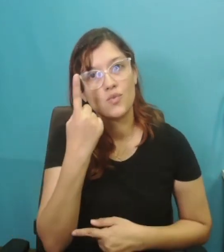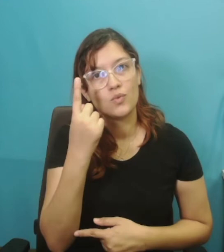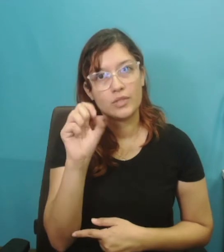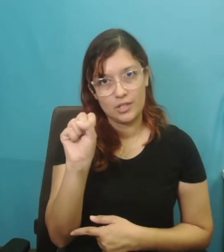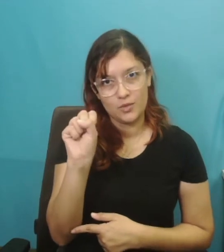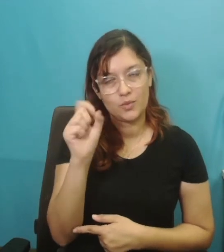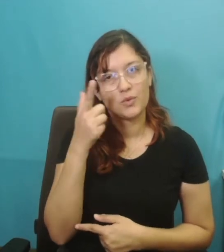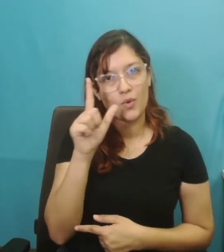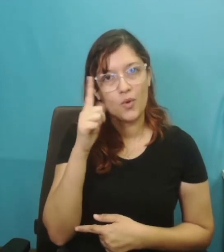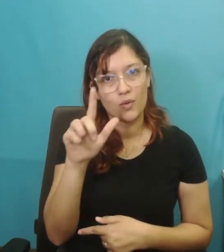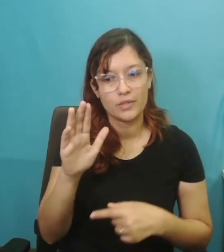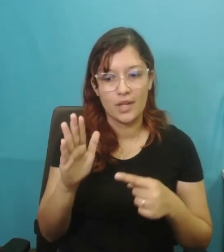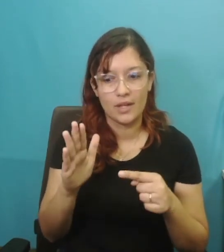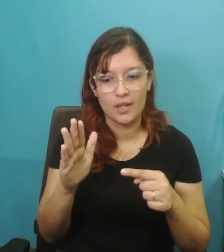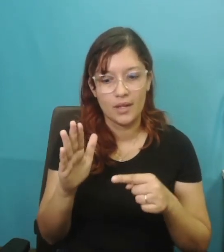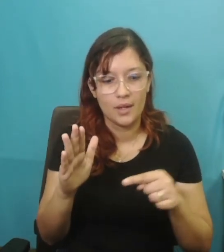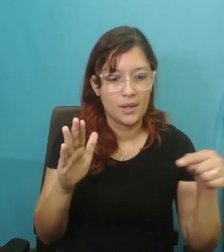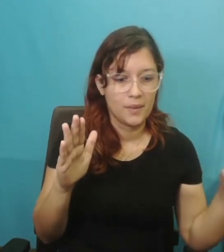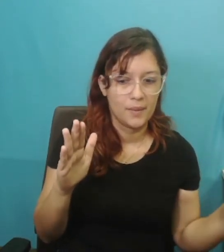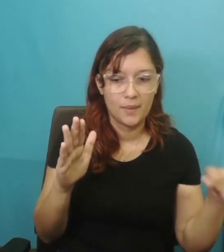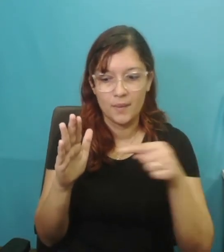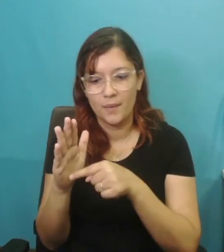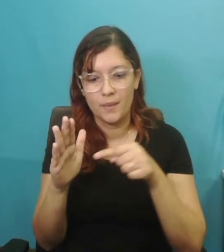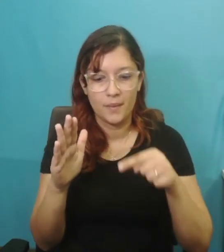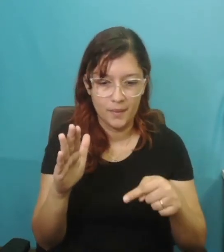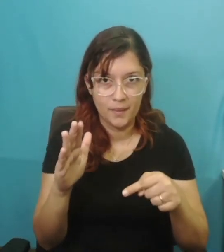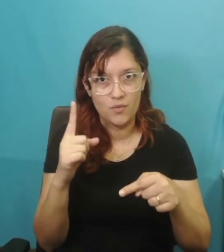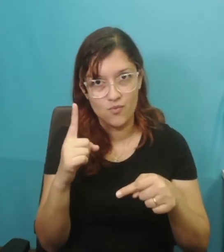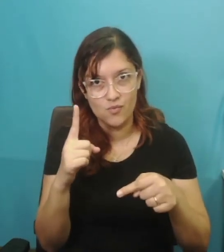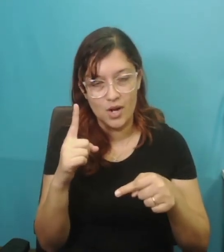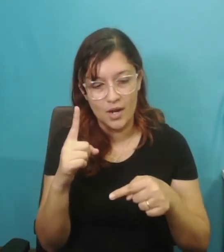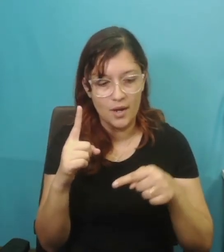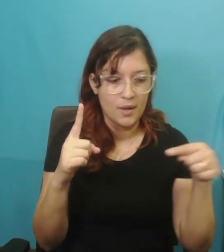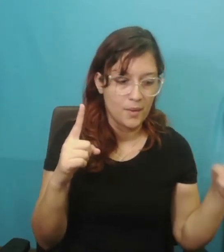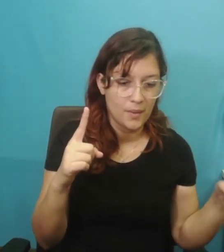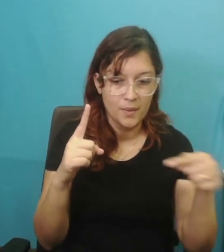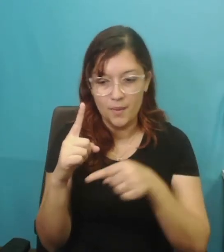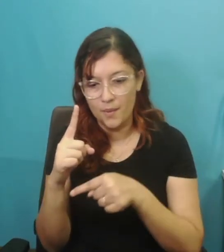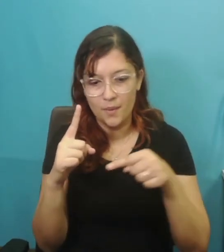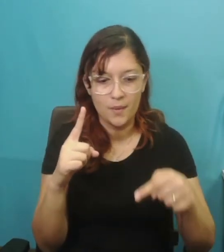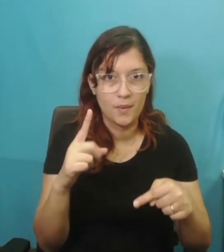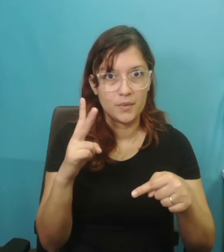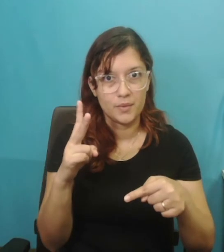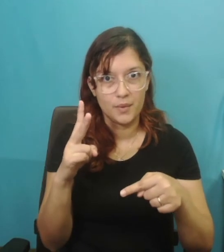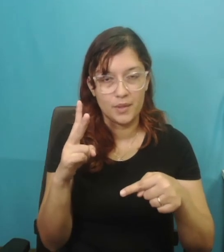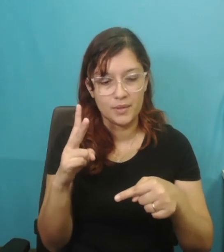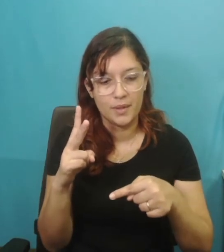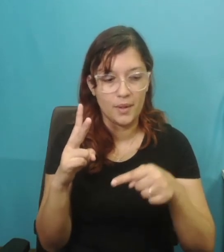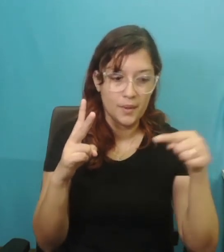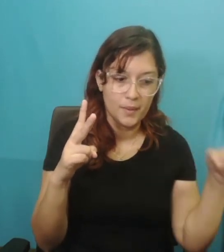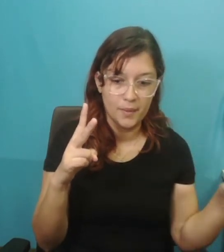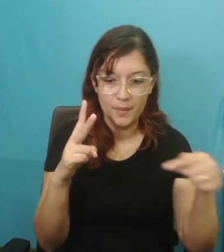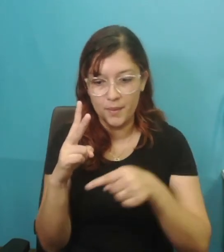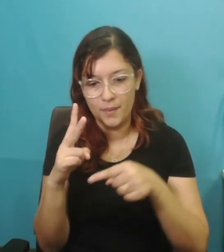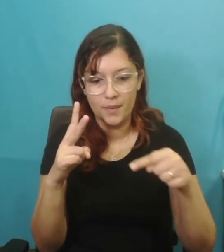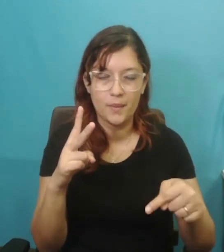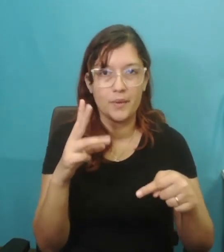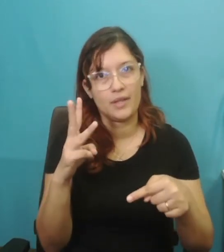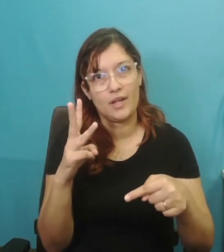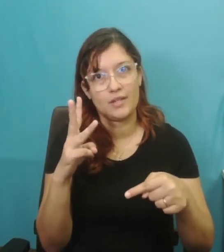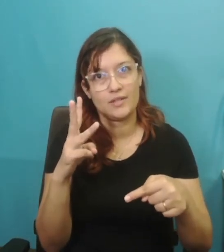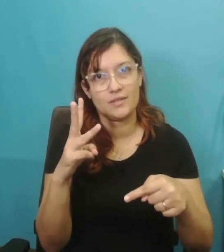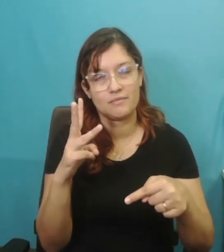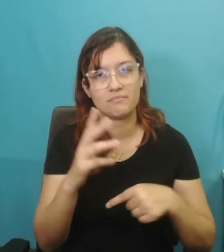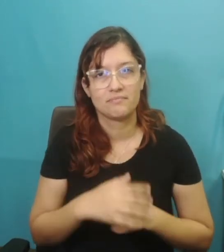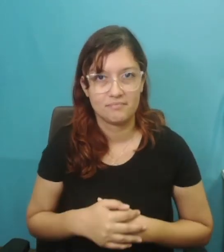No tempo de um segundo. Ele consegue completar os trajetos, né, de esticar e comprimir e